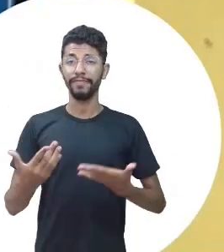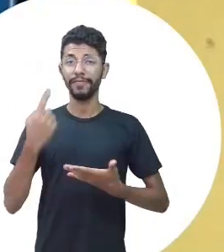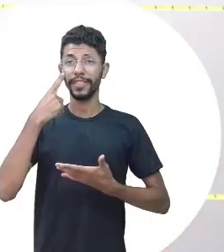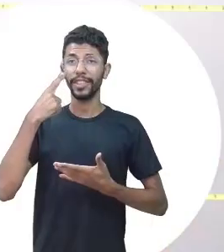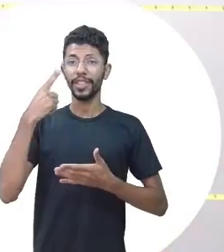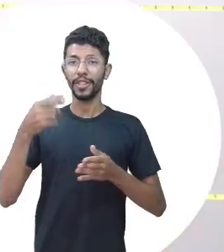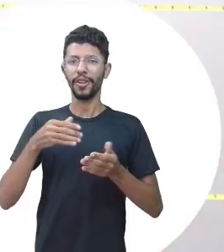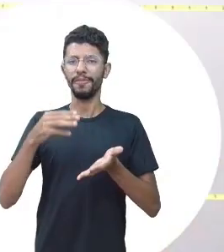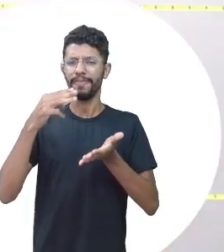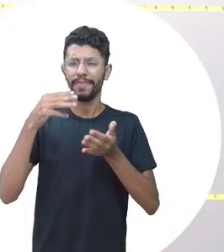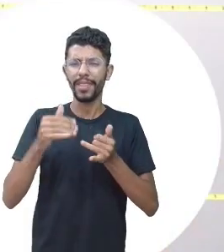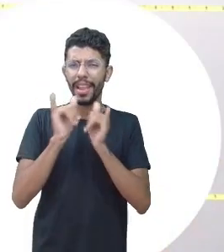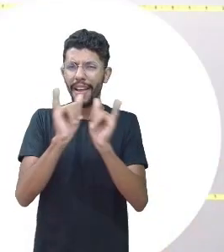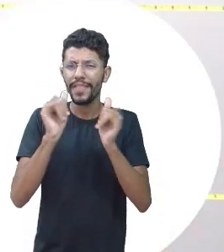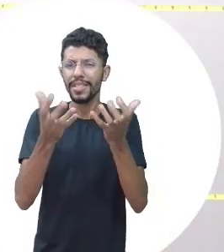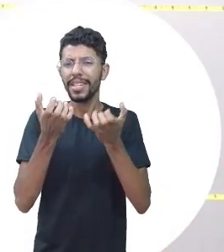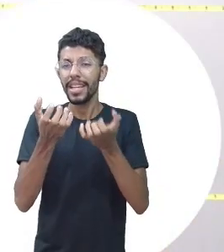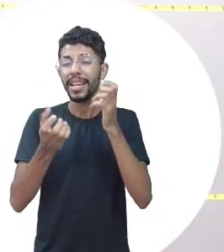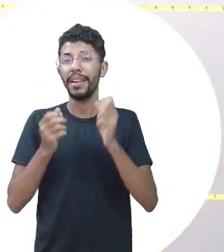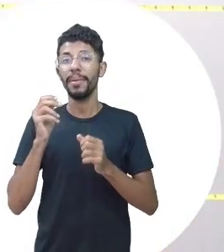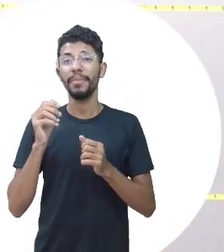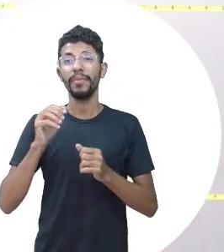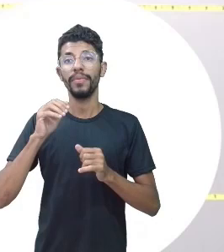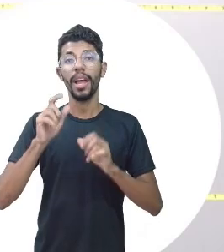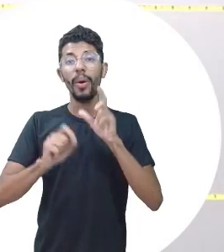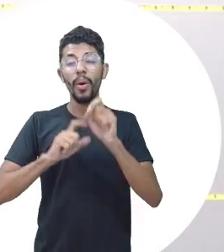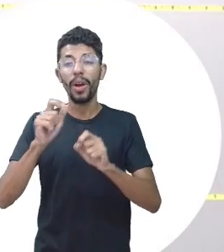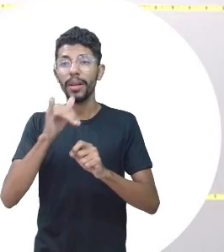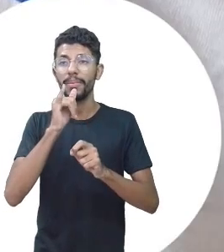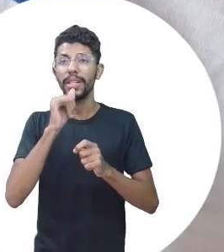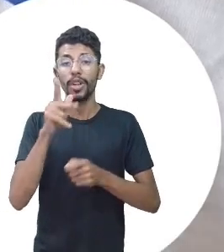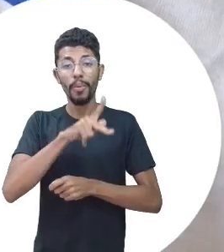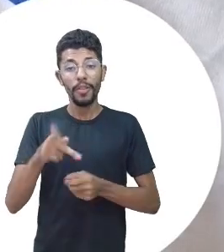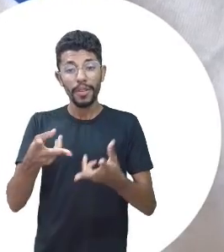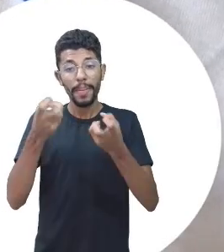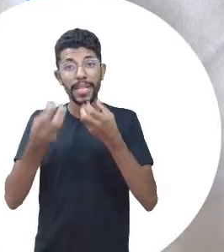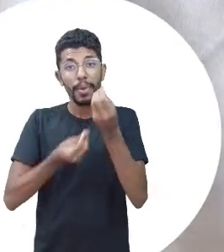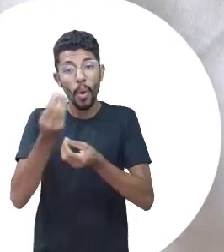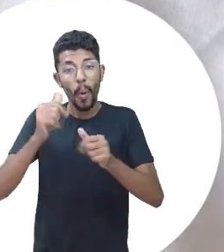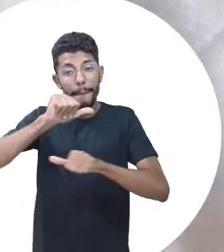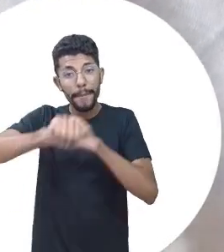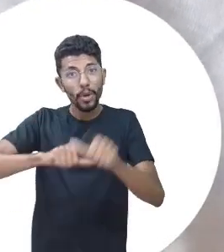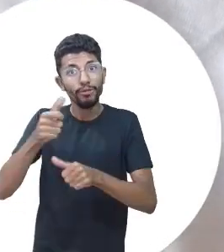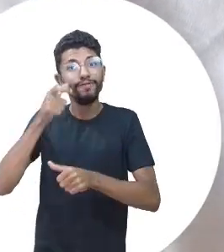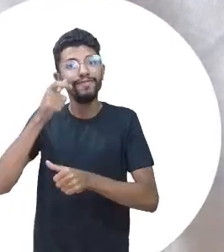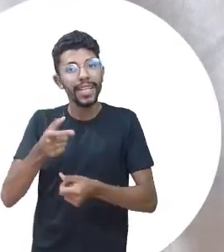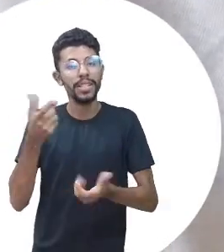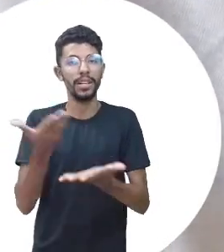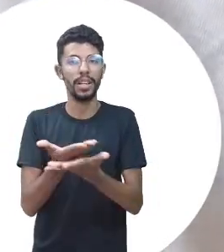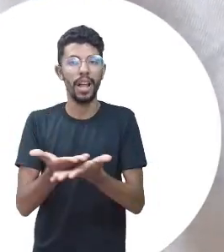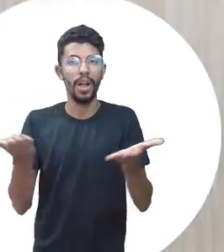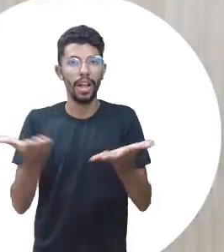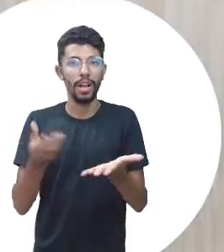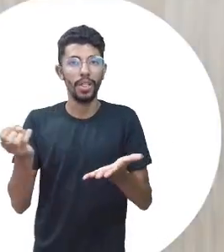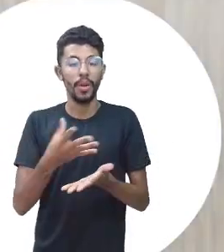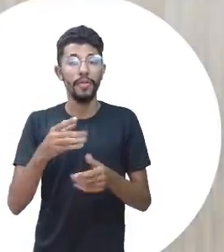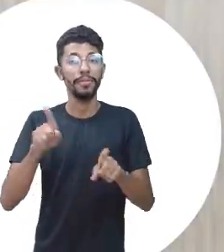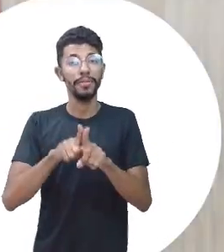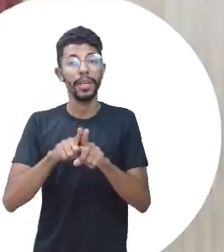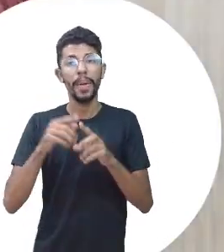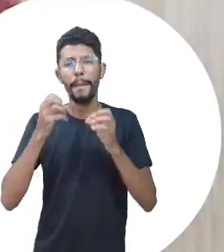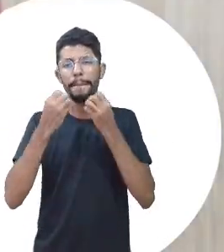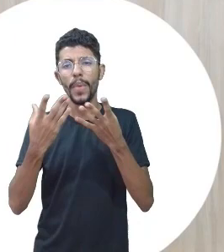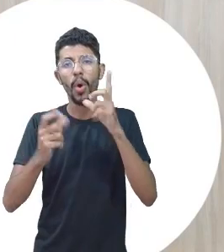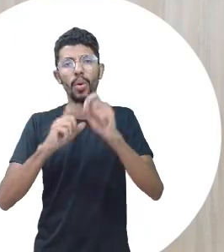os professores vejam como mudou, como está mais interessante essas novas aulas. Seria bom que todos os alunos pudessem baixar o aplicativo. Eles